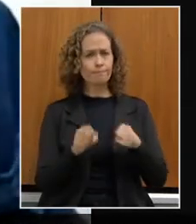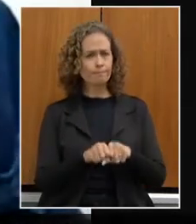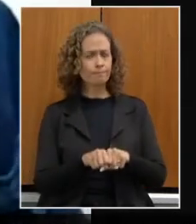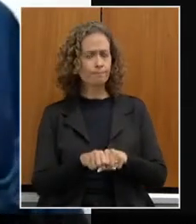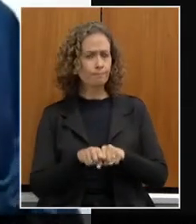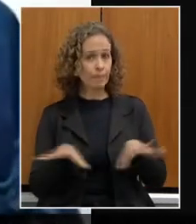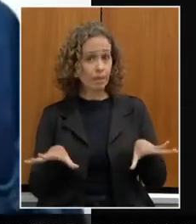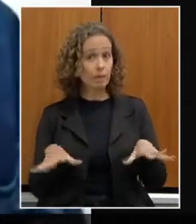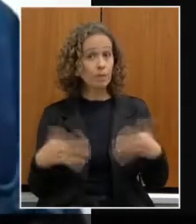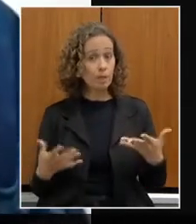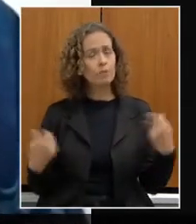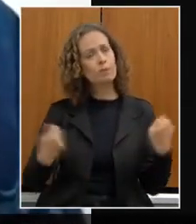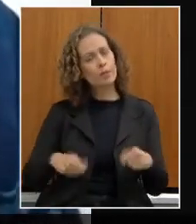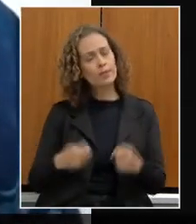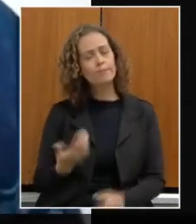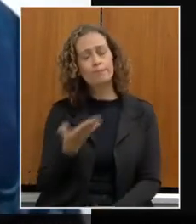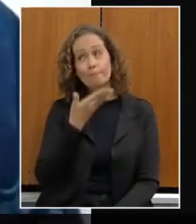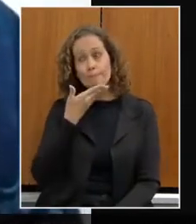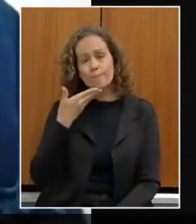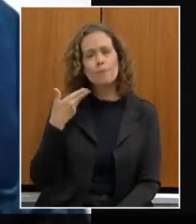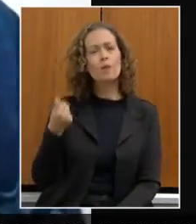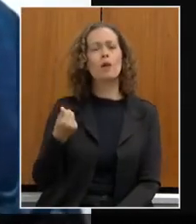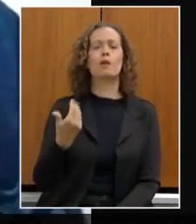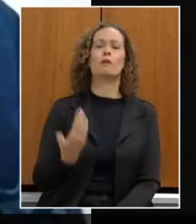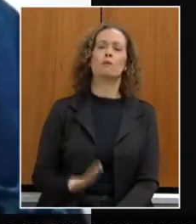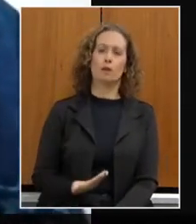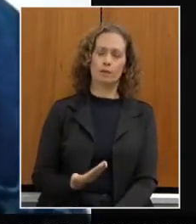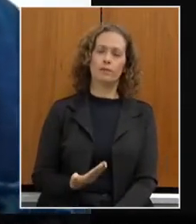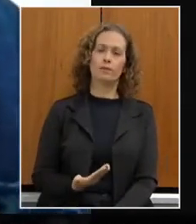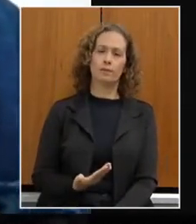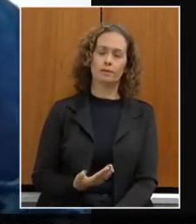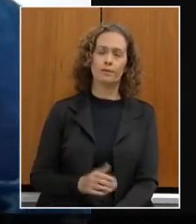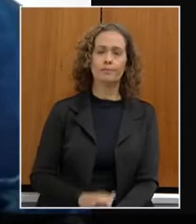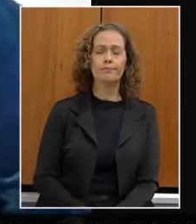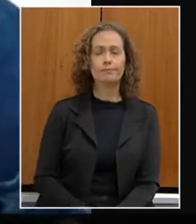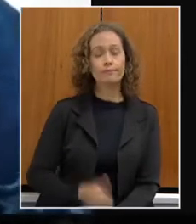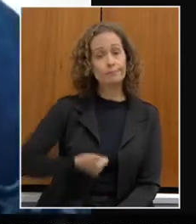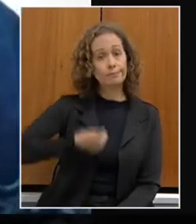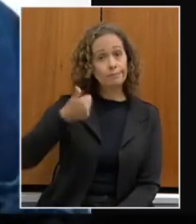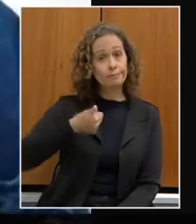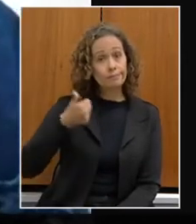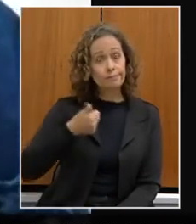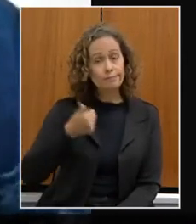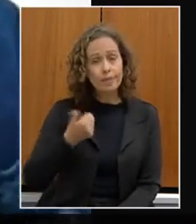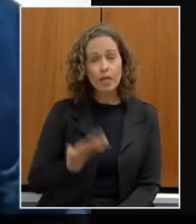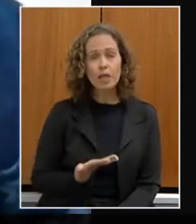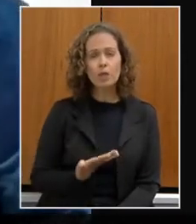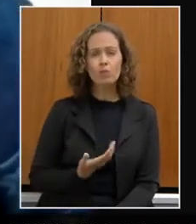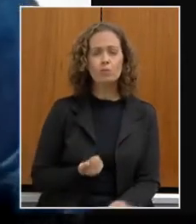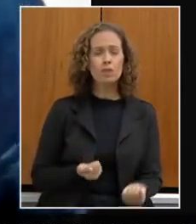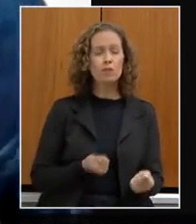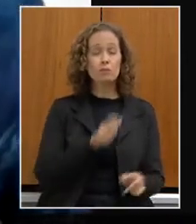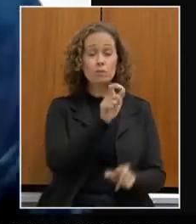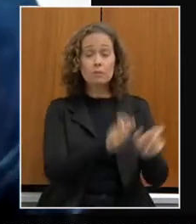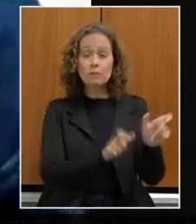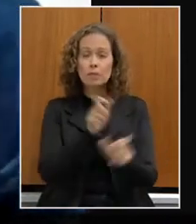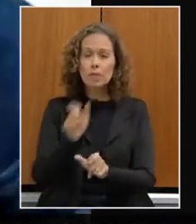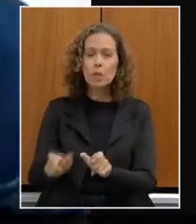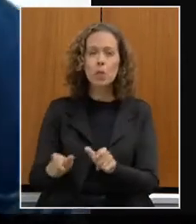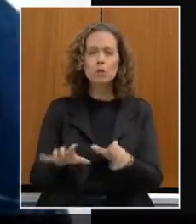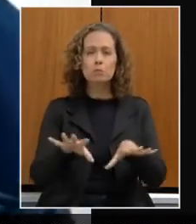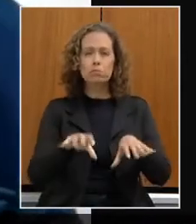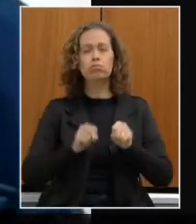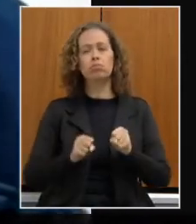precisamos melhorar muito o hospital primeiro a demanda é muito grande segundo em relação aos outros hospitais da